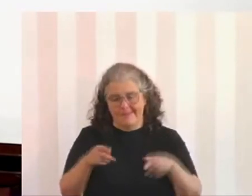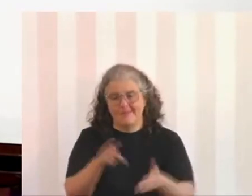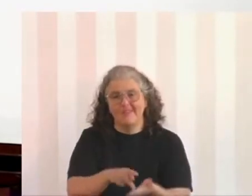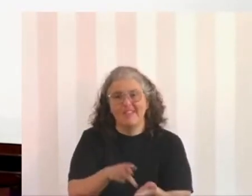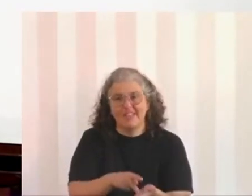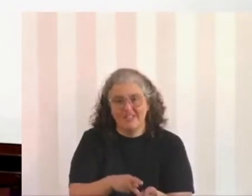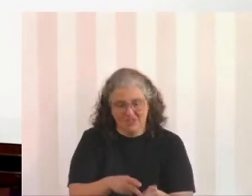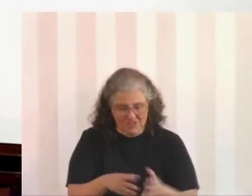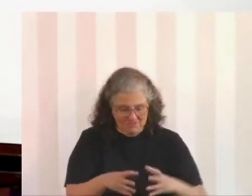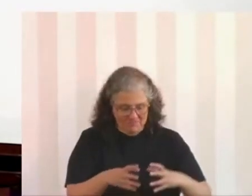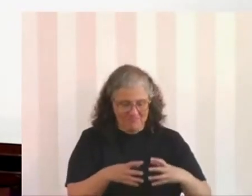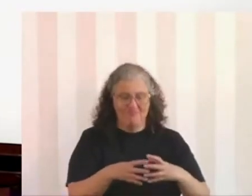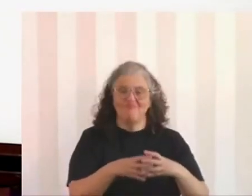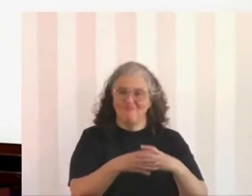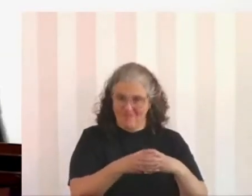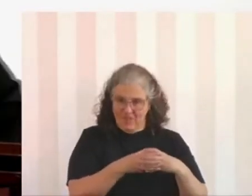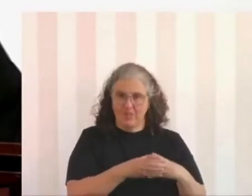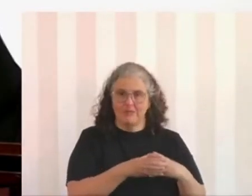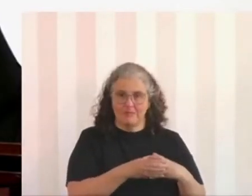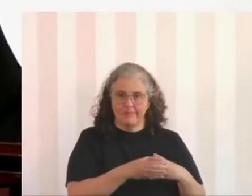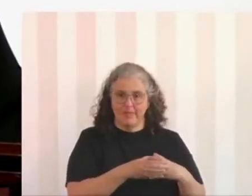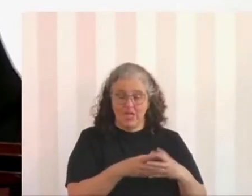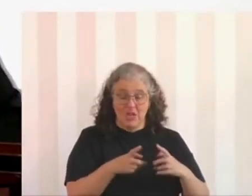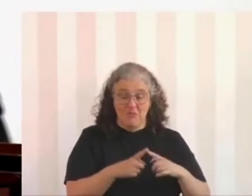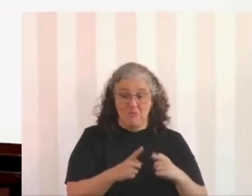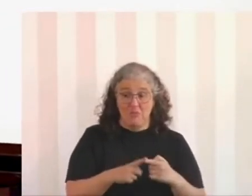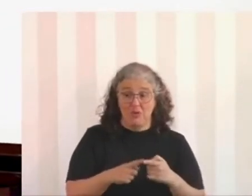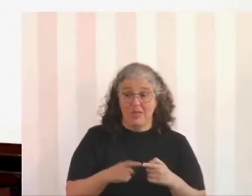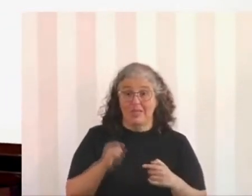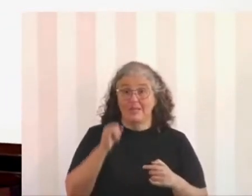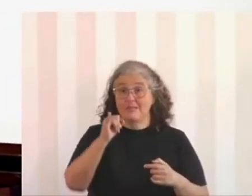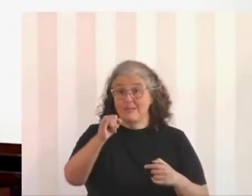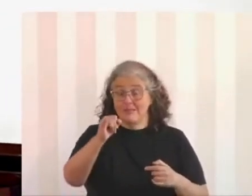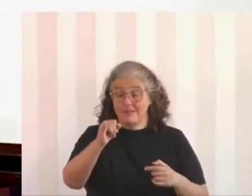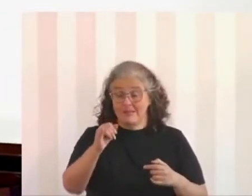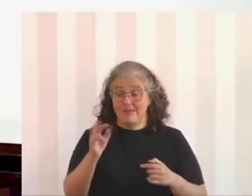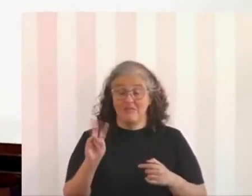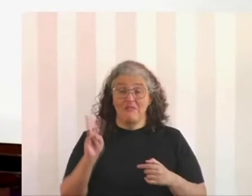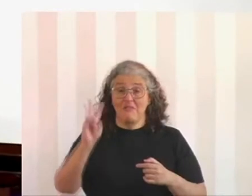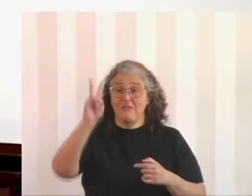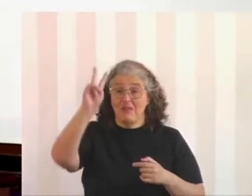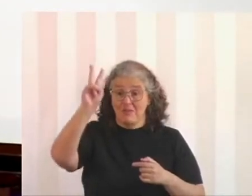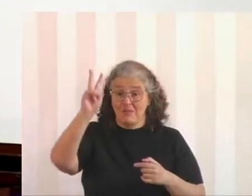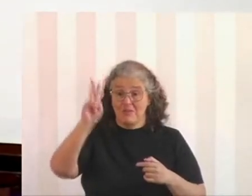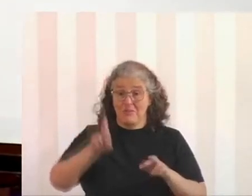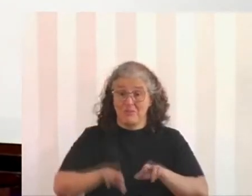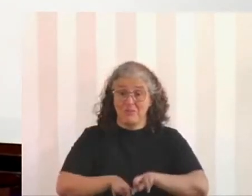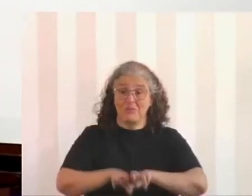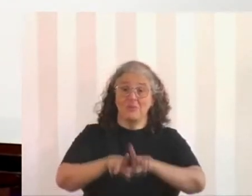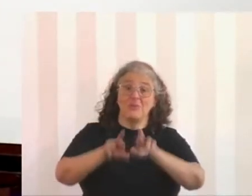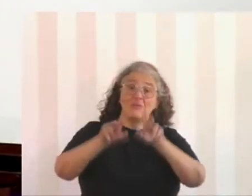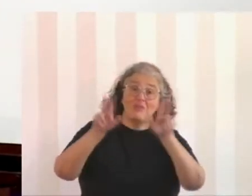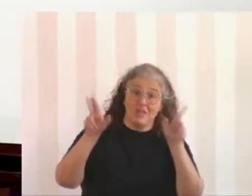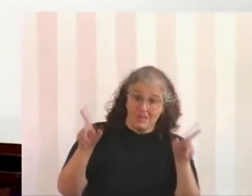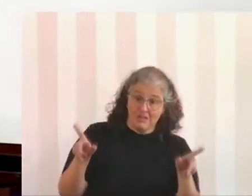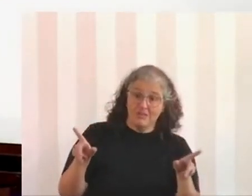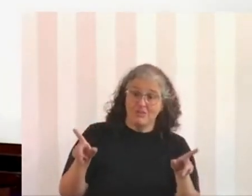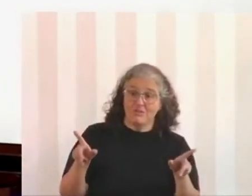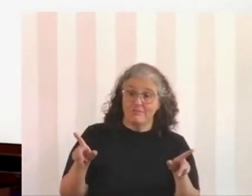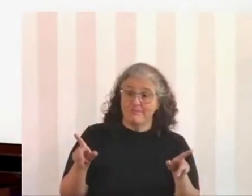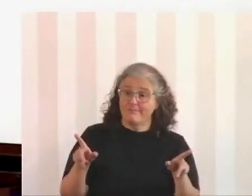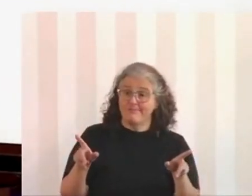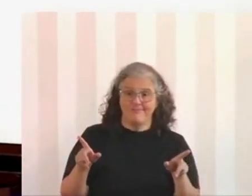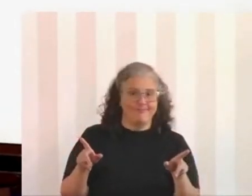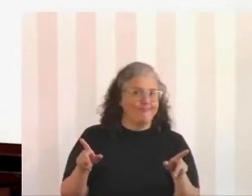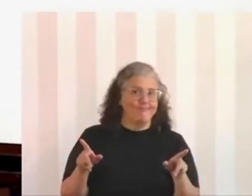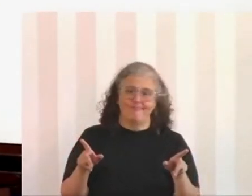enquadra dentro dos seus valores, dentro daquilo que você busca de forma egoísta e orgulhosa, não